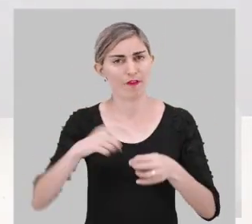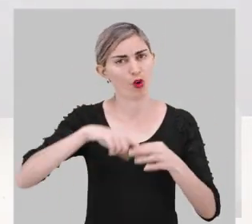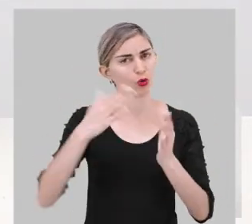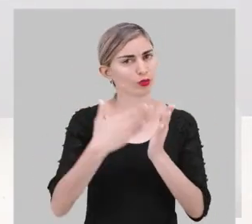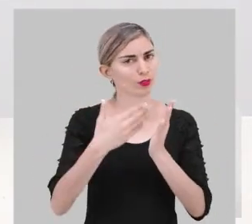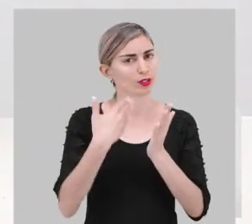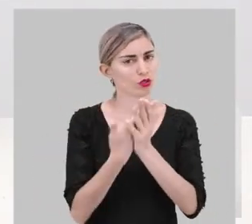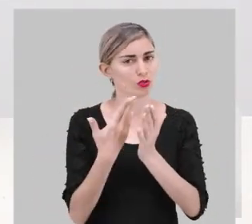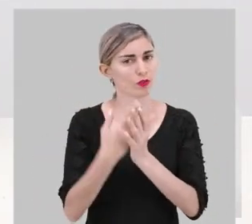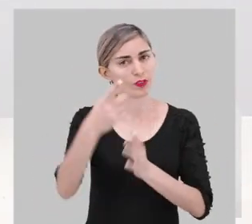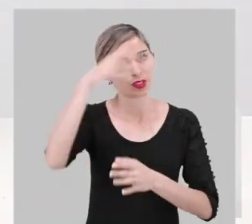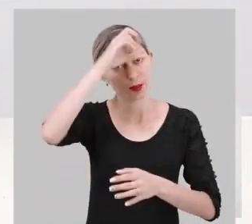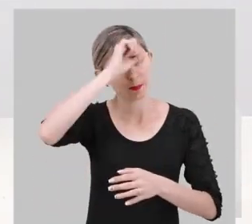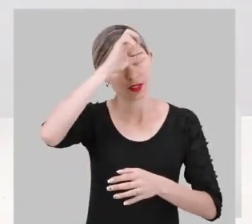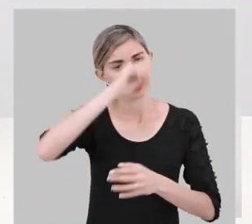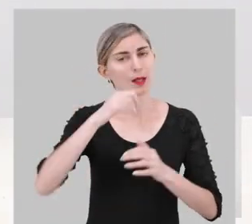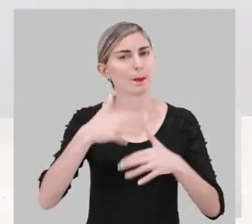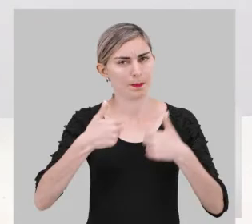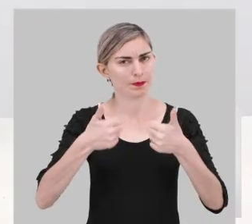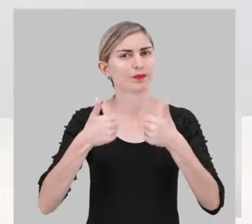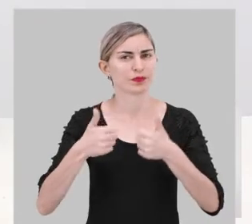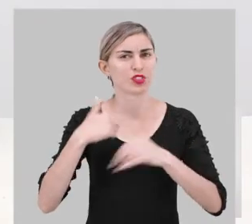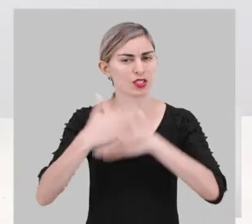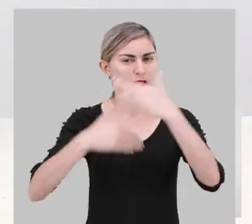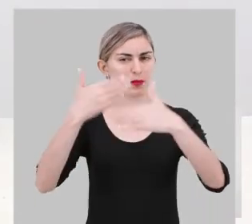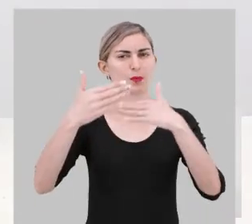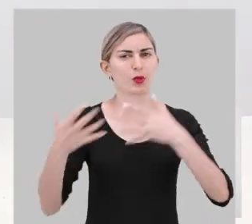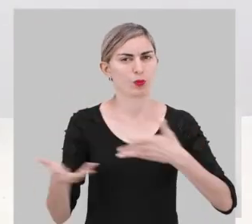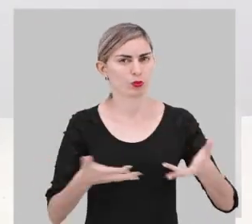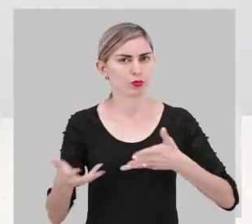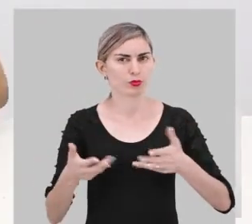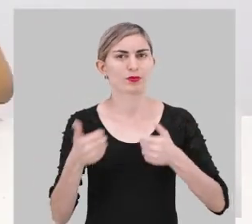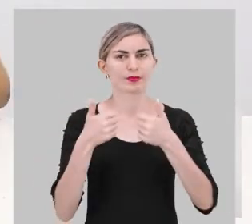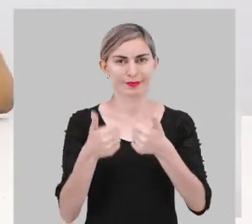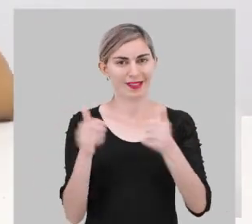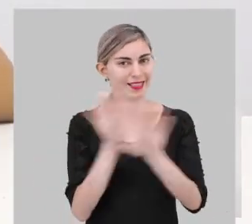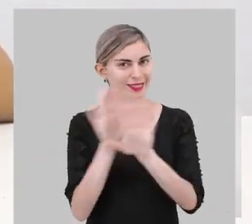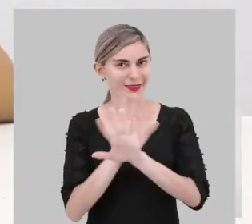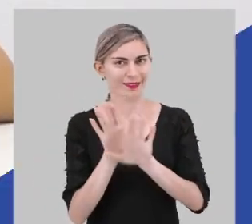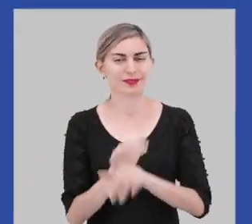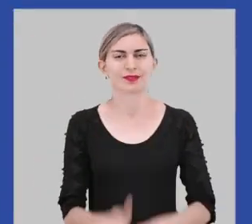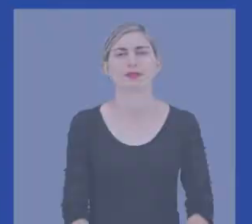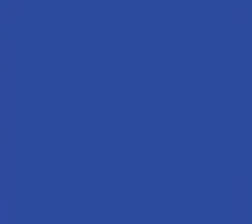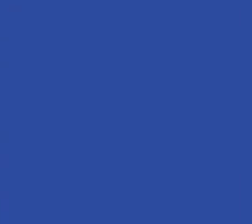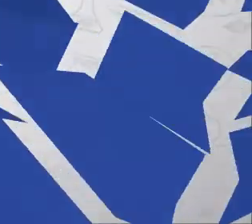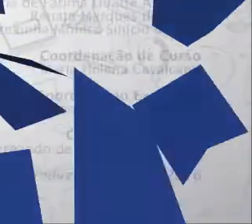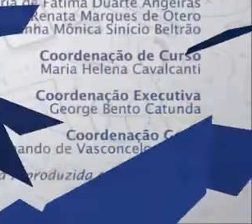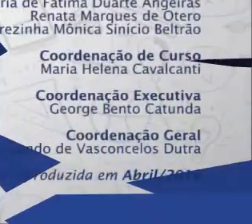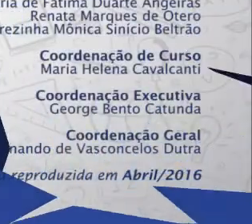esse exemplo. Você vai aprender bastante sobre medições de desempenho e produtividade. Até já!